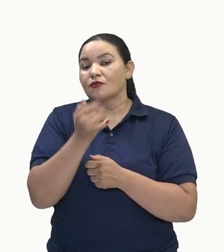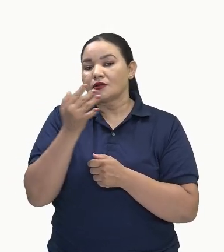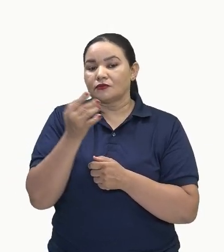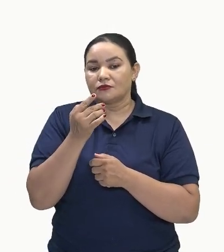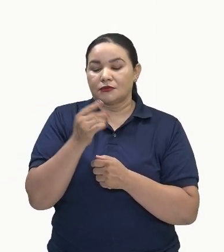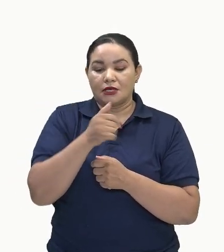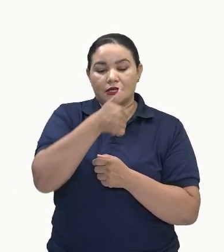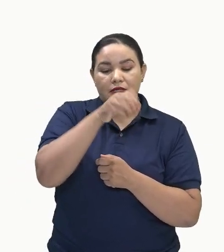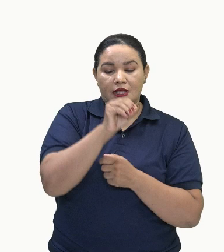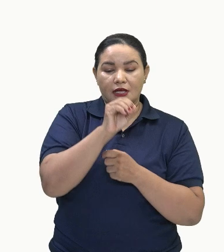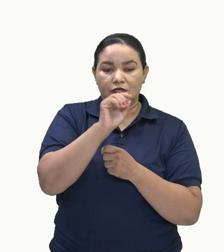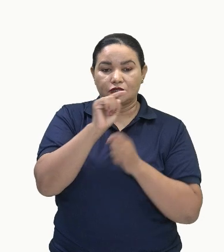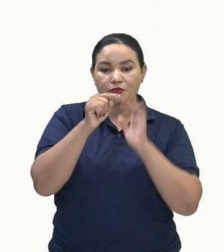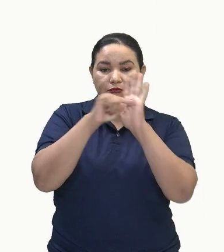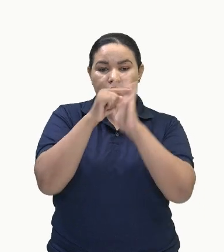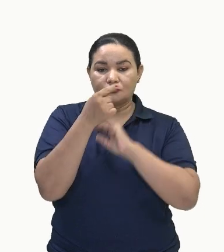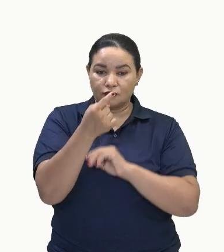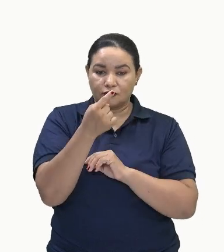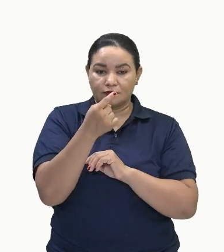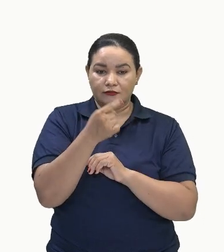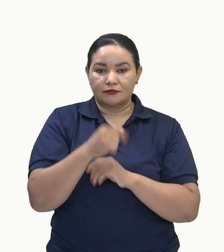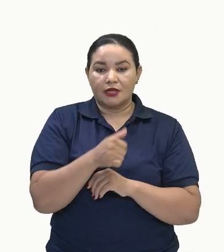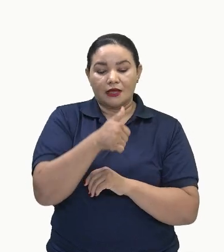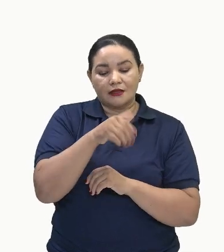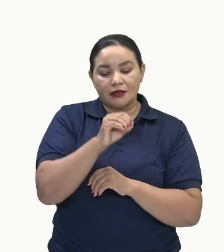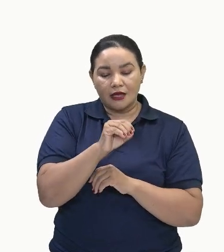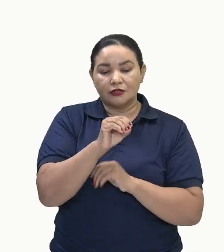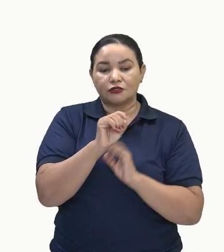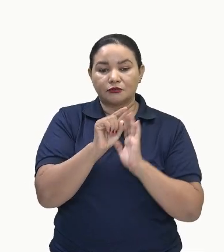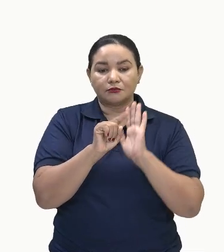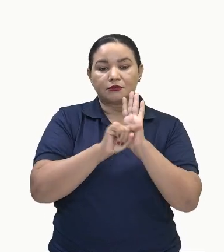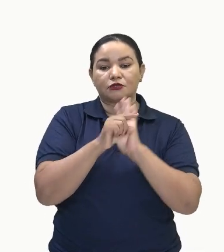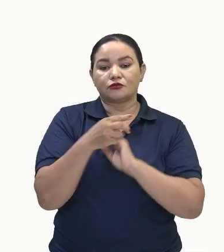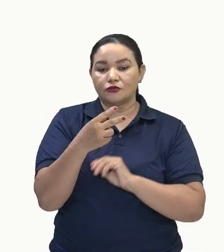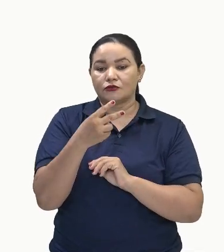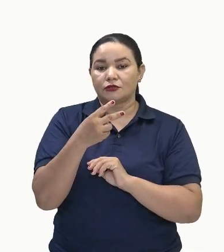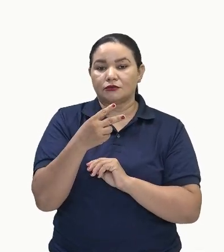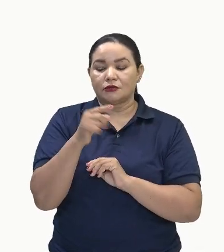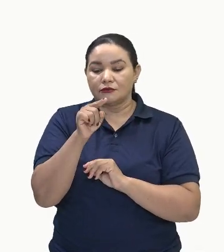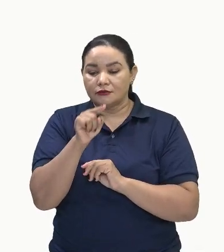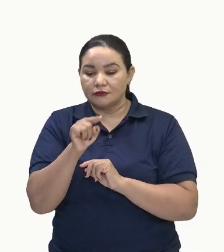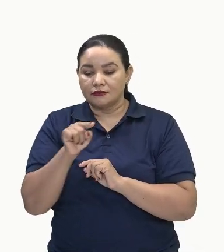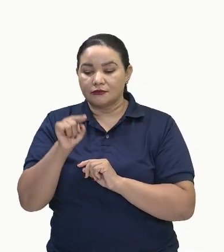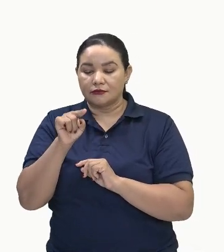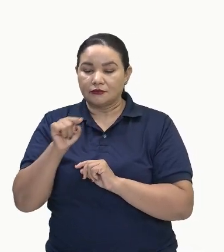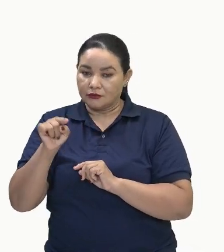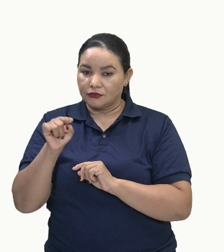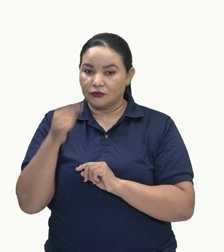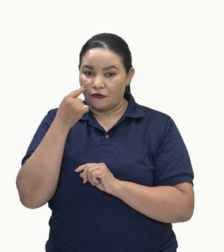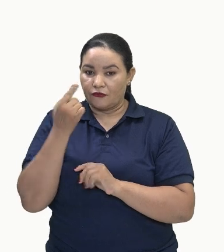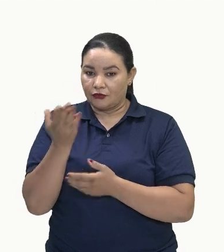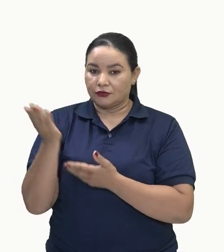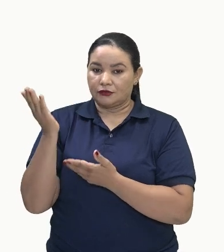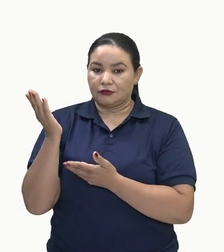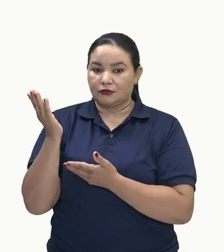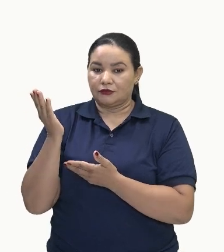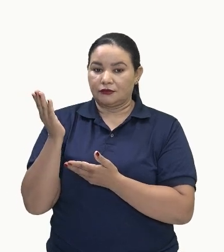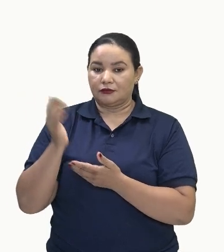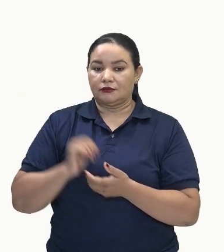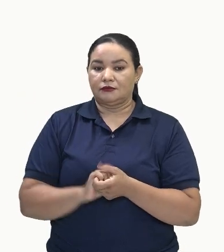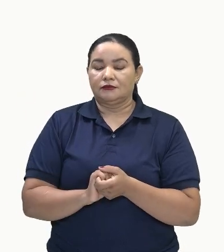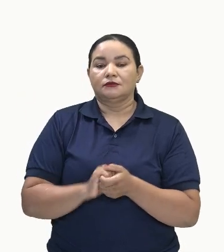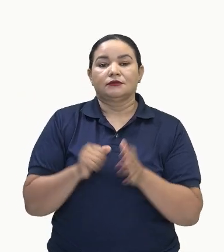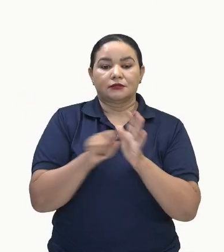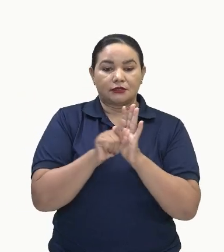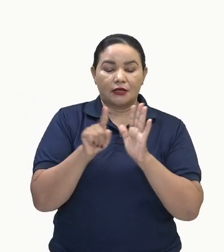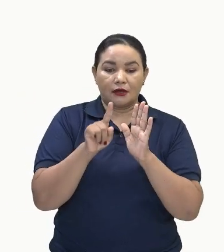decimal. 10 elevado a menos 2, quantas casas decimais nós temos? Nós temos 2 casas decimais. Essa regularidade que nós temos aqui, ó. 10